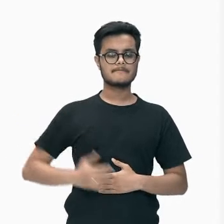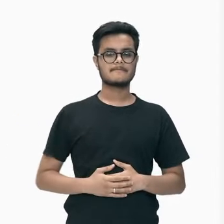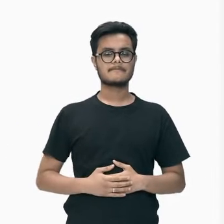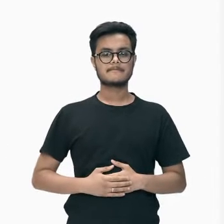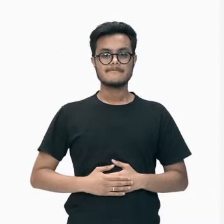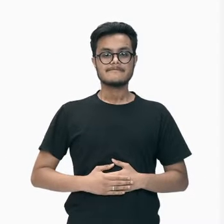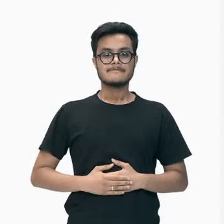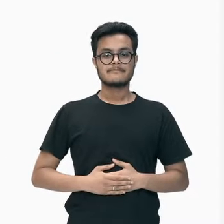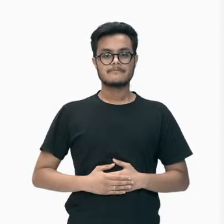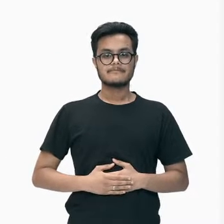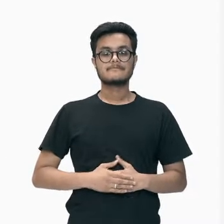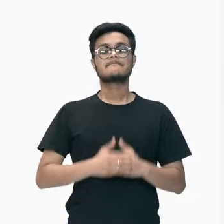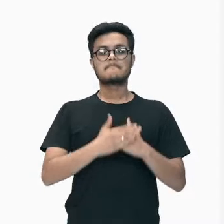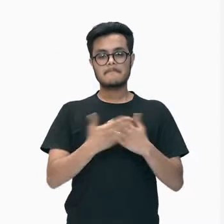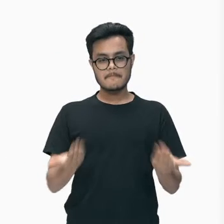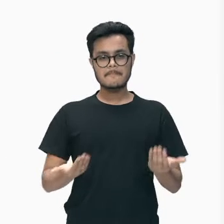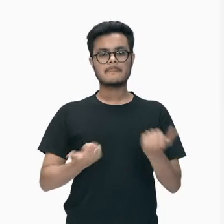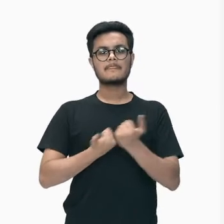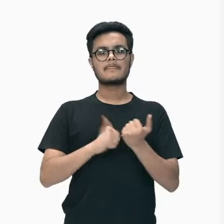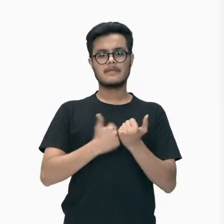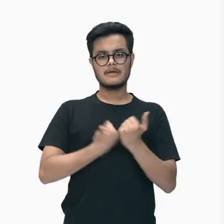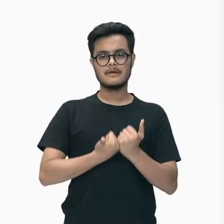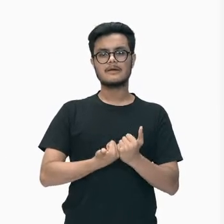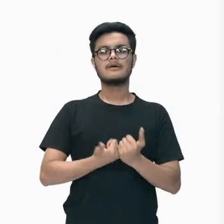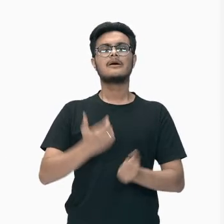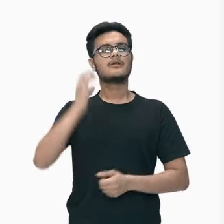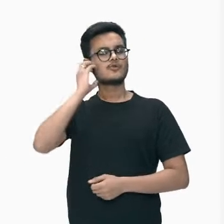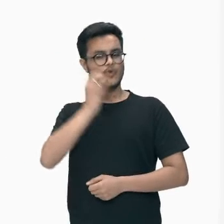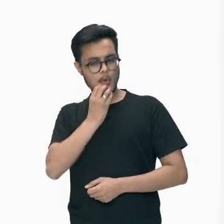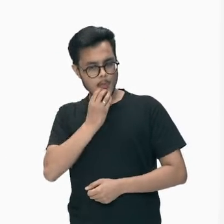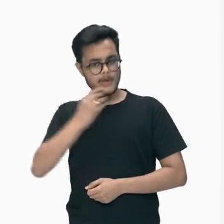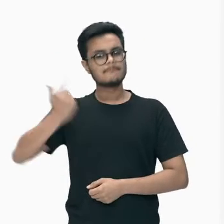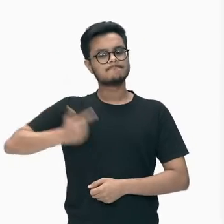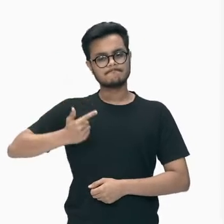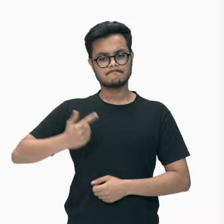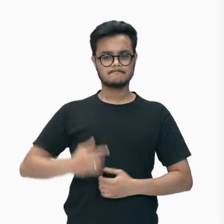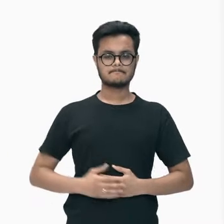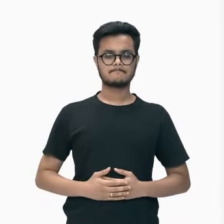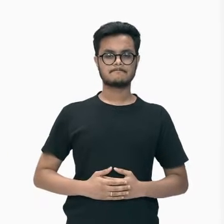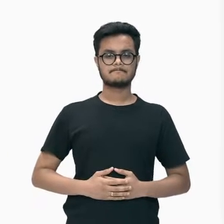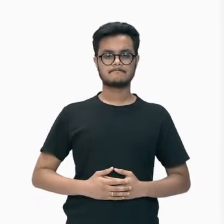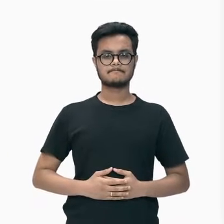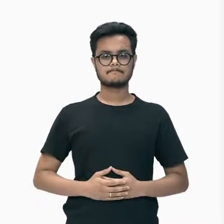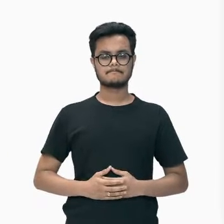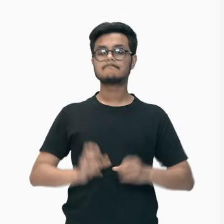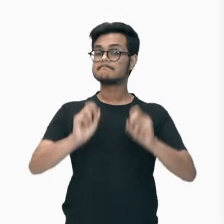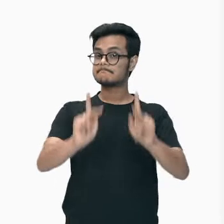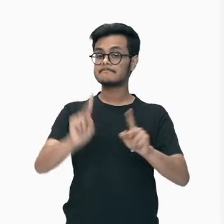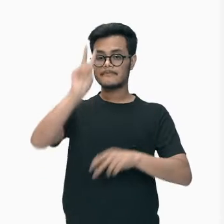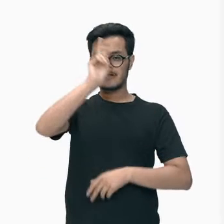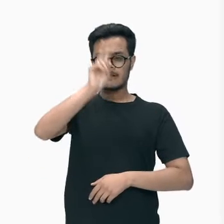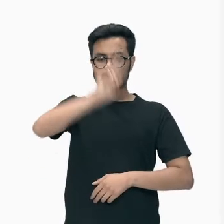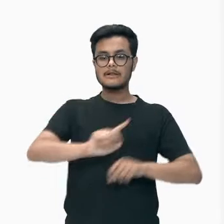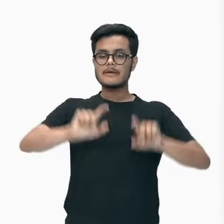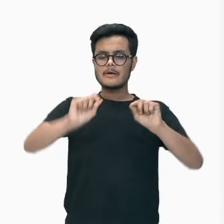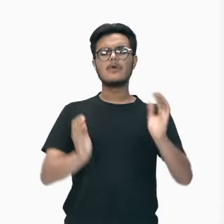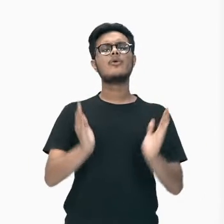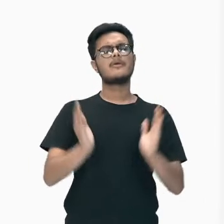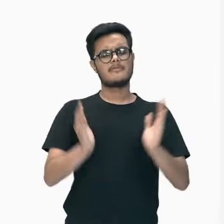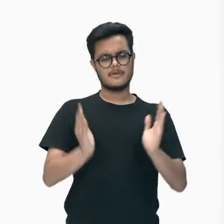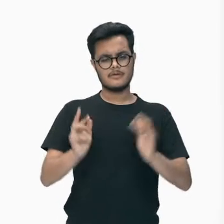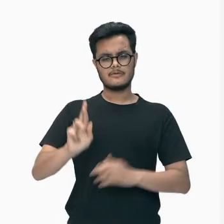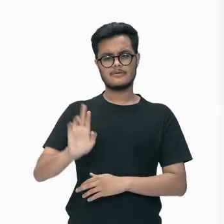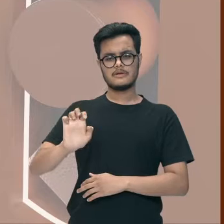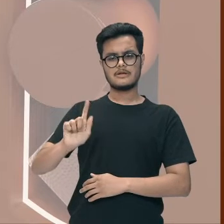Araújo Lima foi substituído por Dom Pedro II. Então, lembram que nós falamos que com